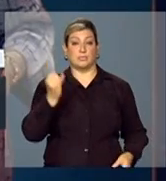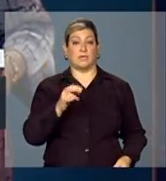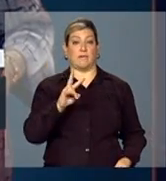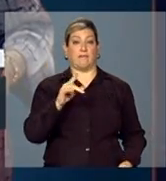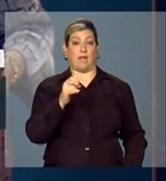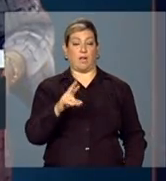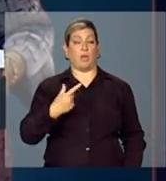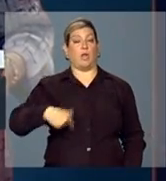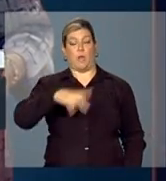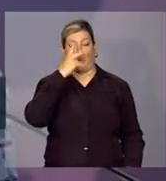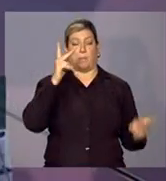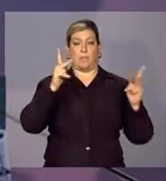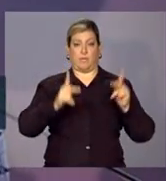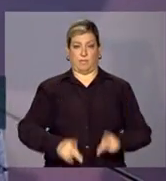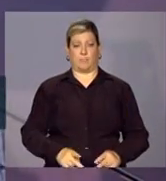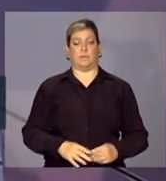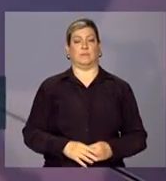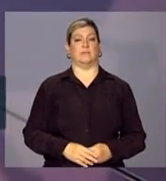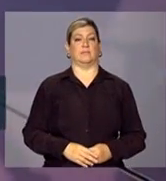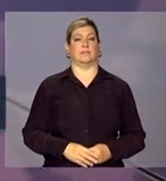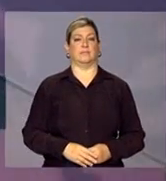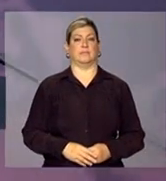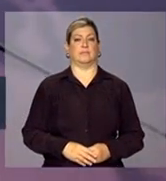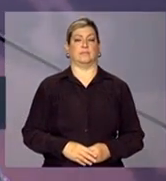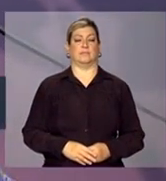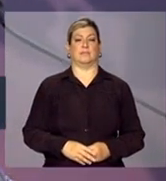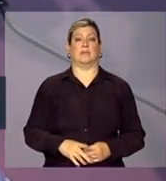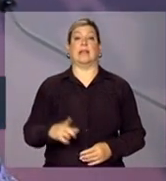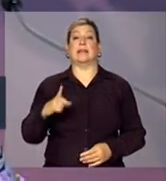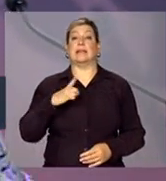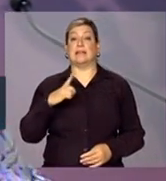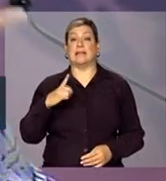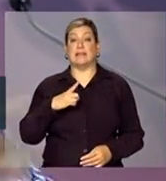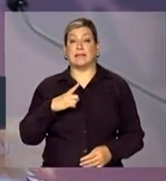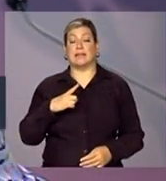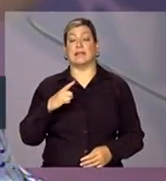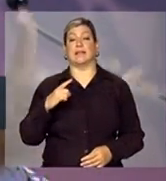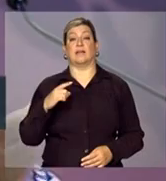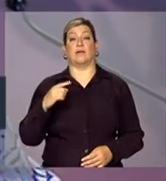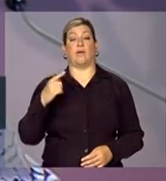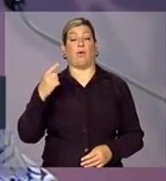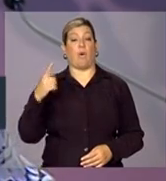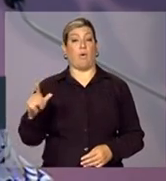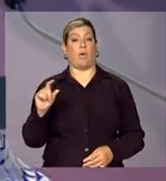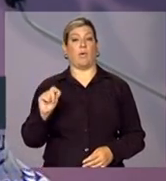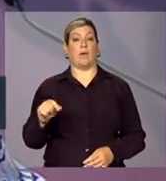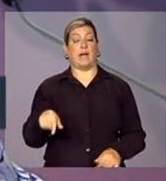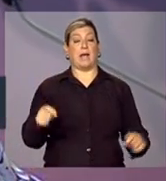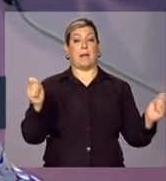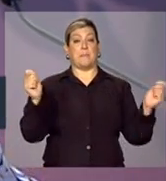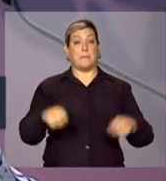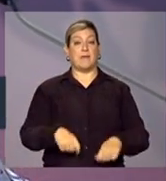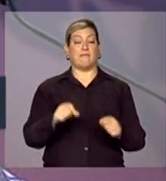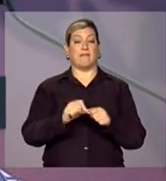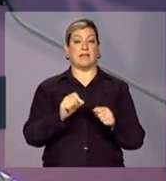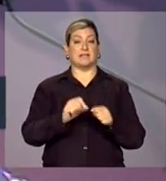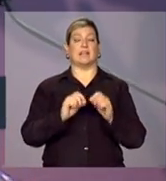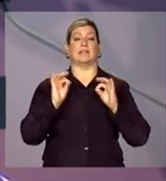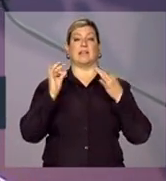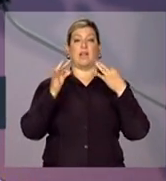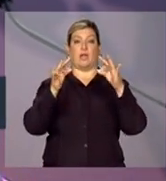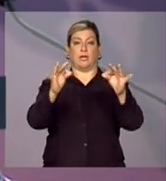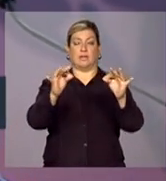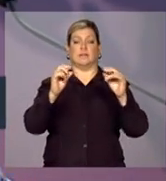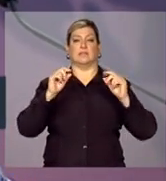da nossa população. Tem o outro, que é essa capacidade de gerar tecnologia